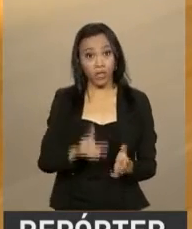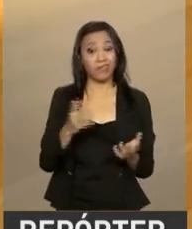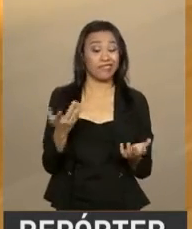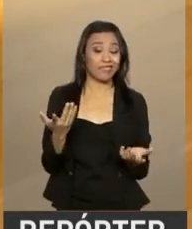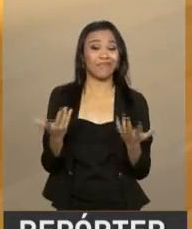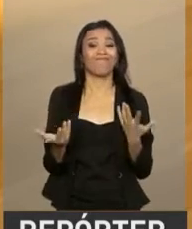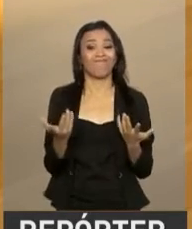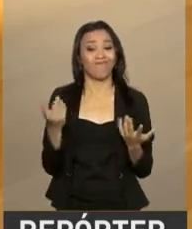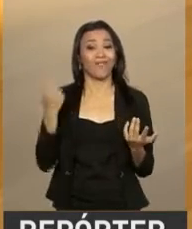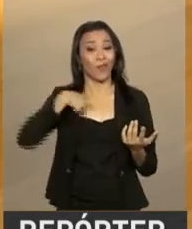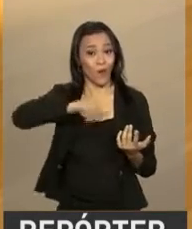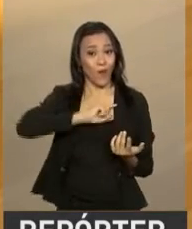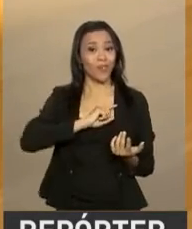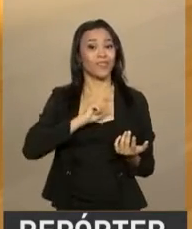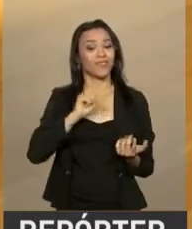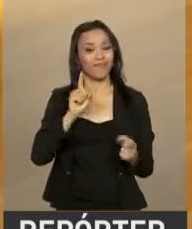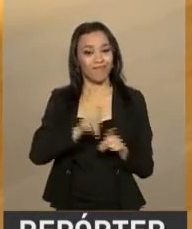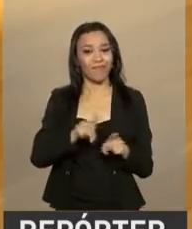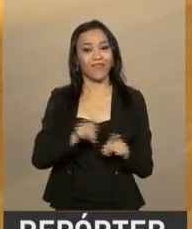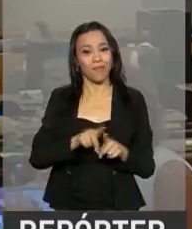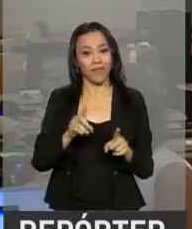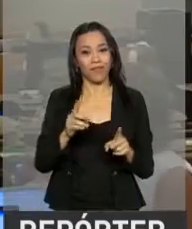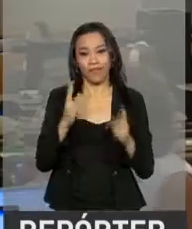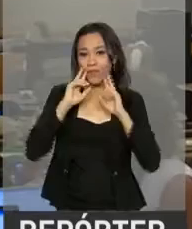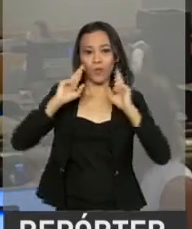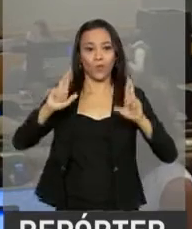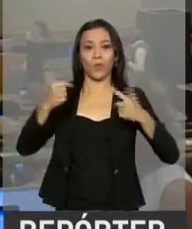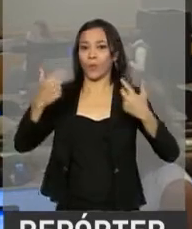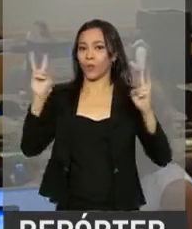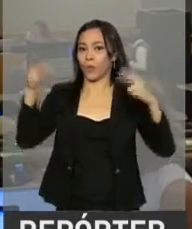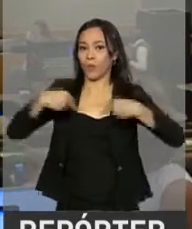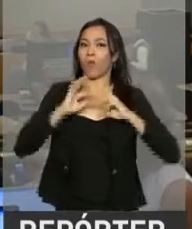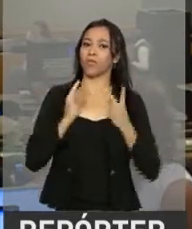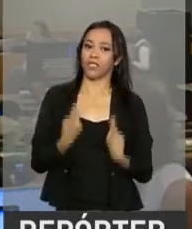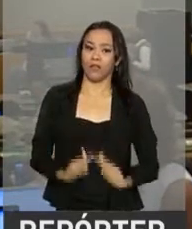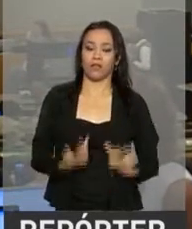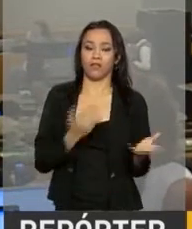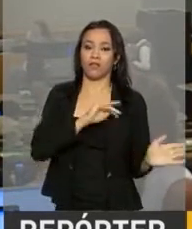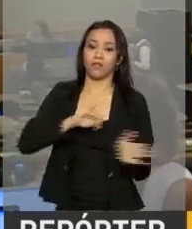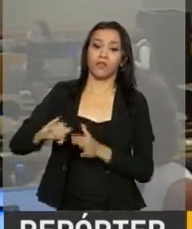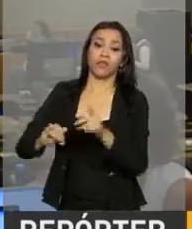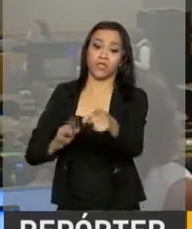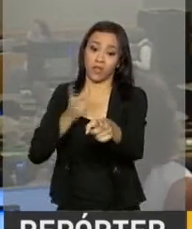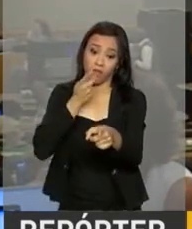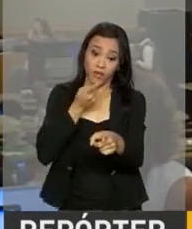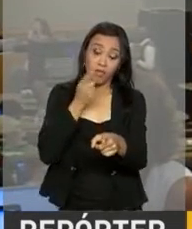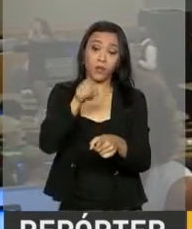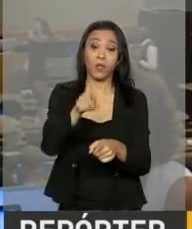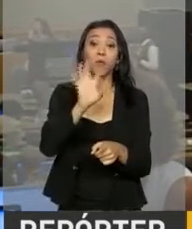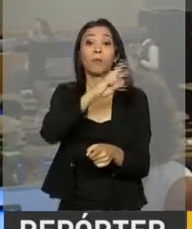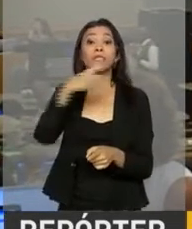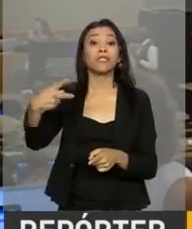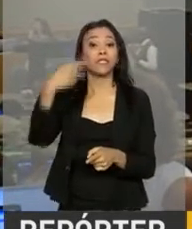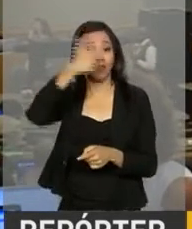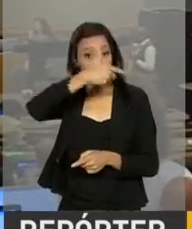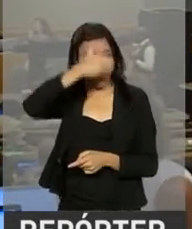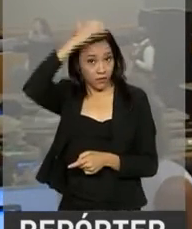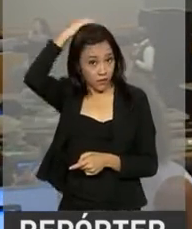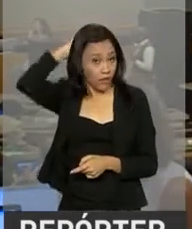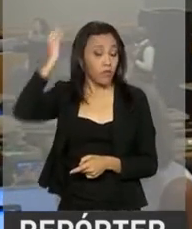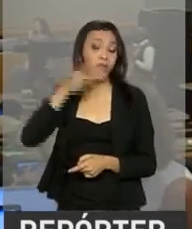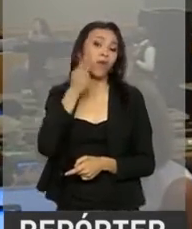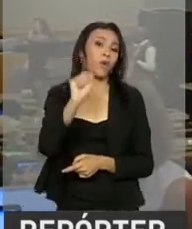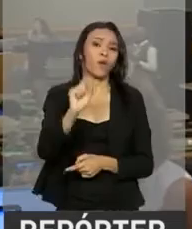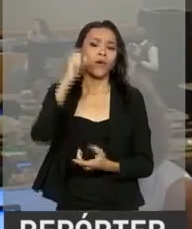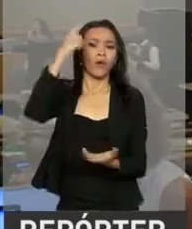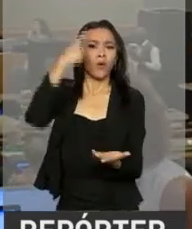estaremos abrindo mão da nossa própria humanidade. Para os líderes mundiais aqui nas Nações Unidas, o presidente Michel Temer defendeu que a